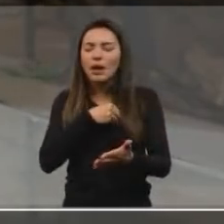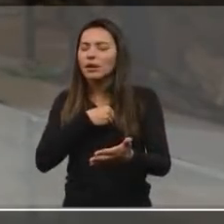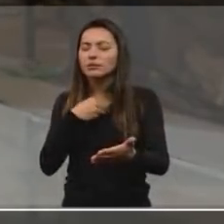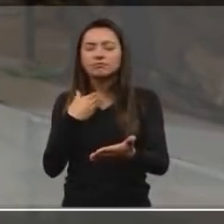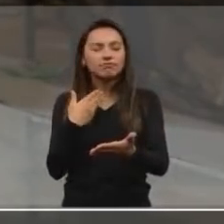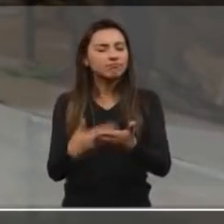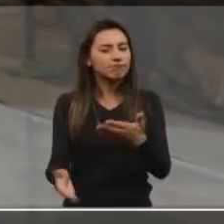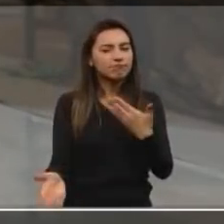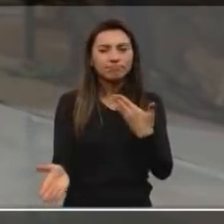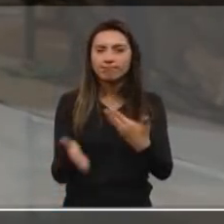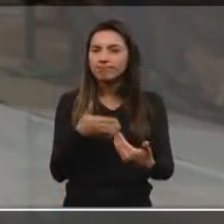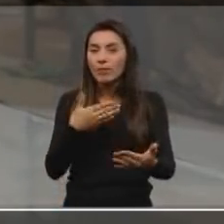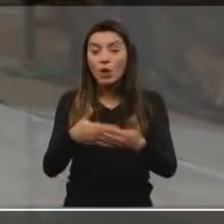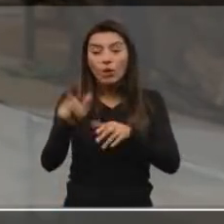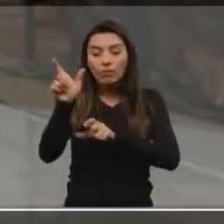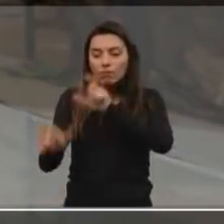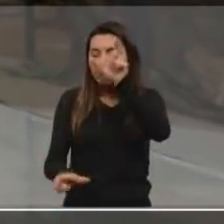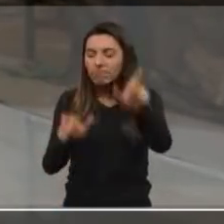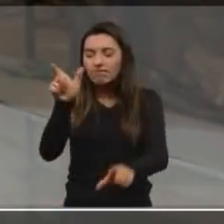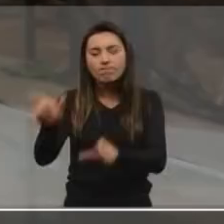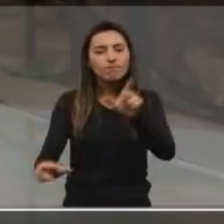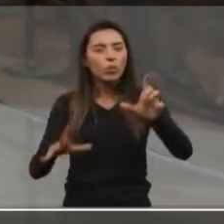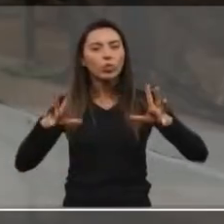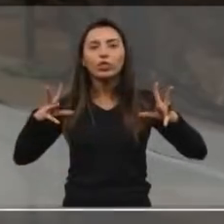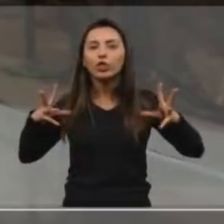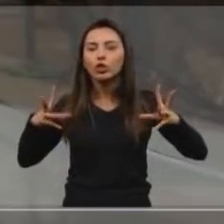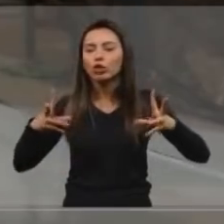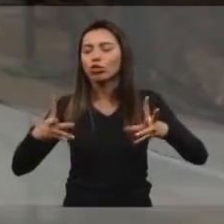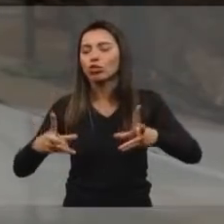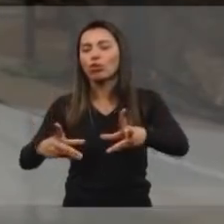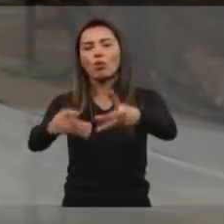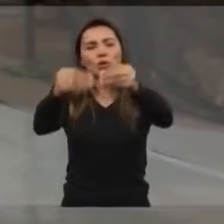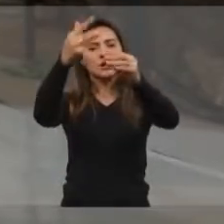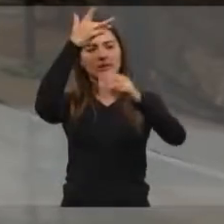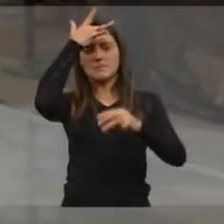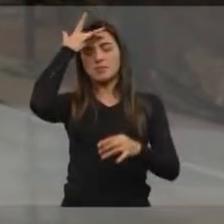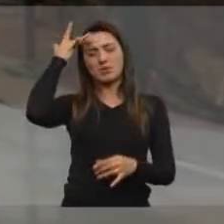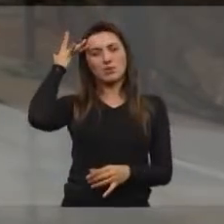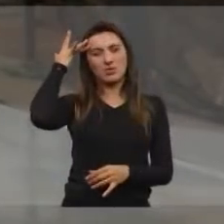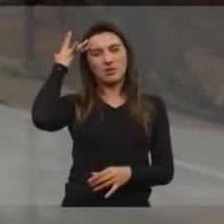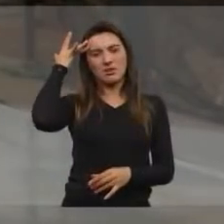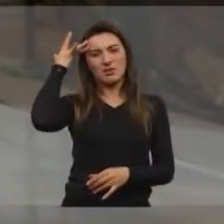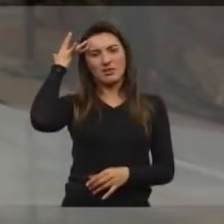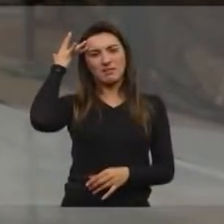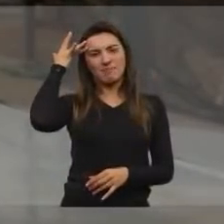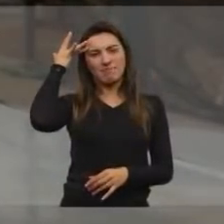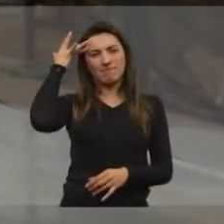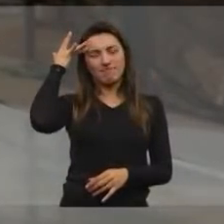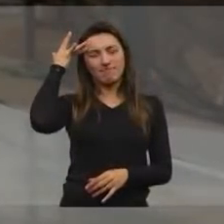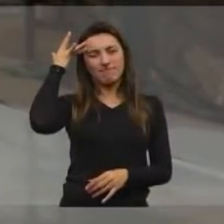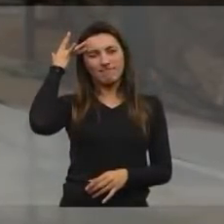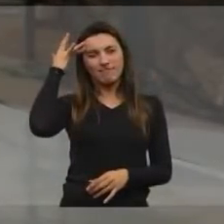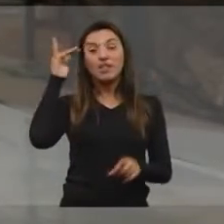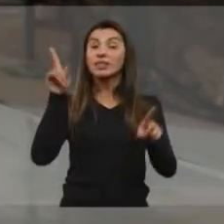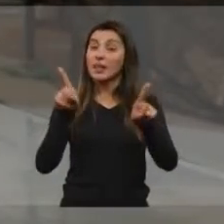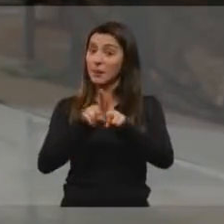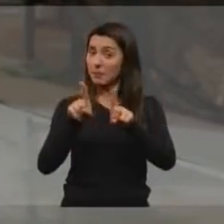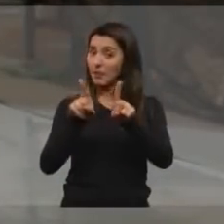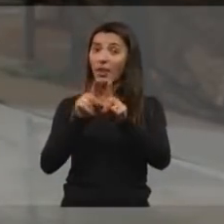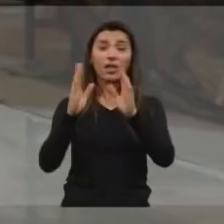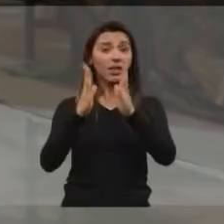para pobres para marginalizados para os ricos para todos que quisessem também atitude da